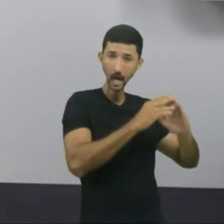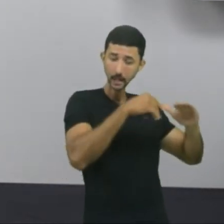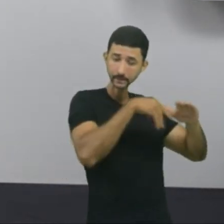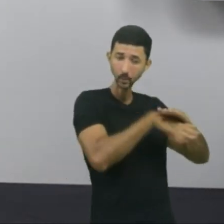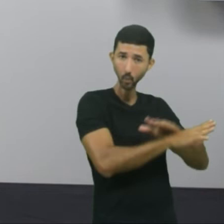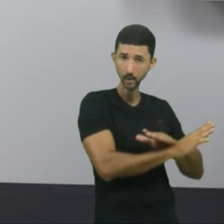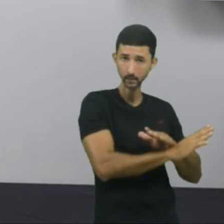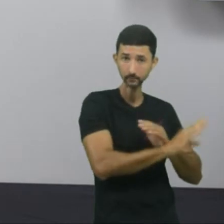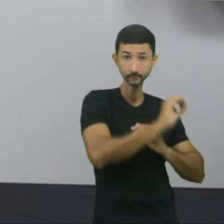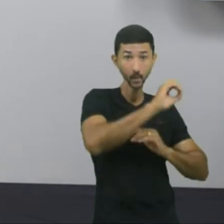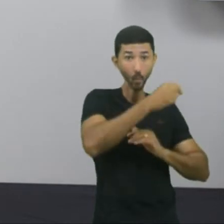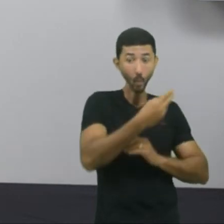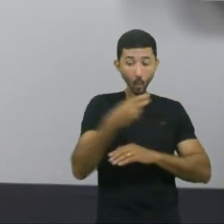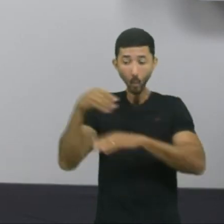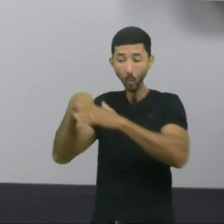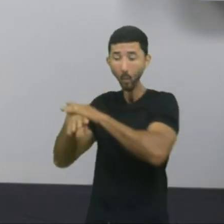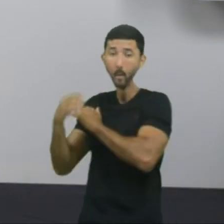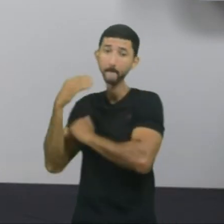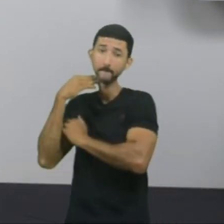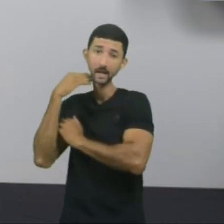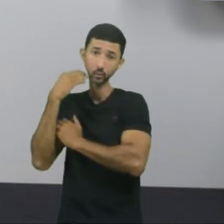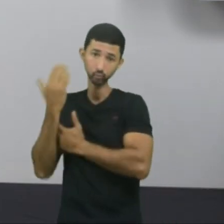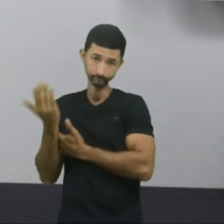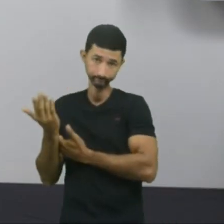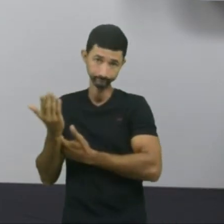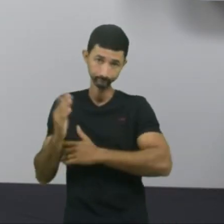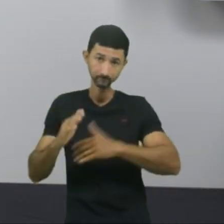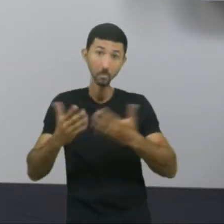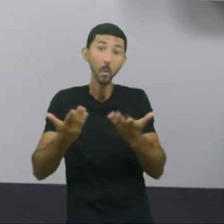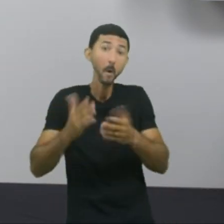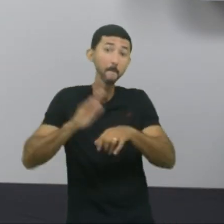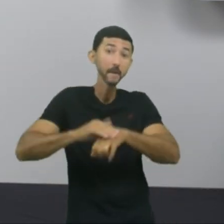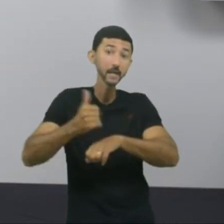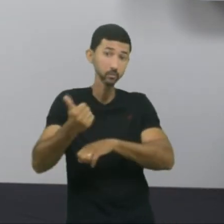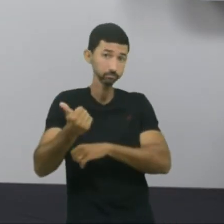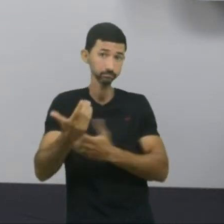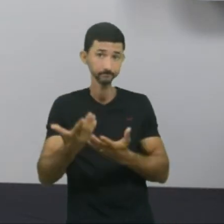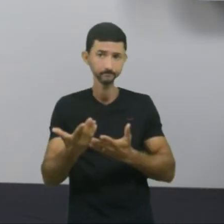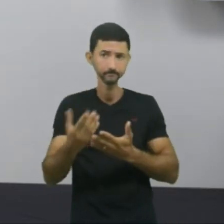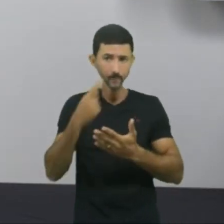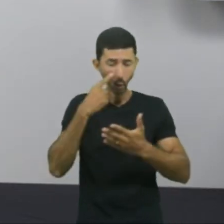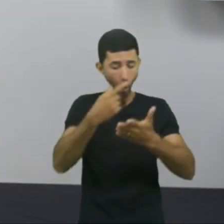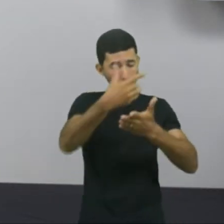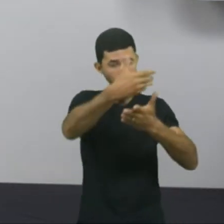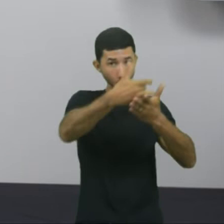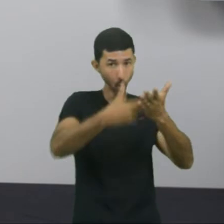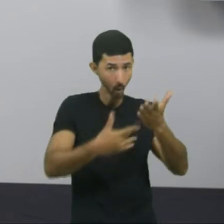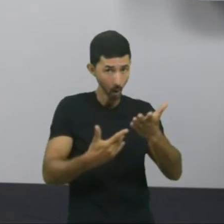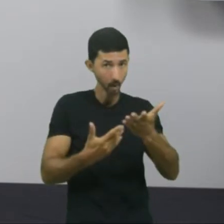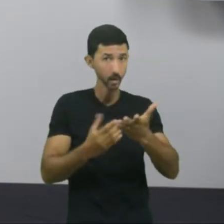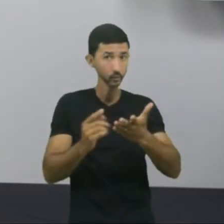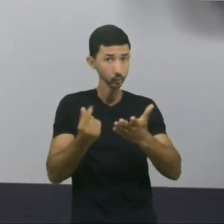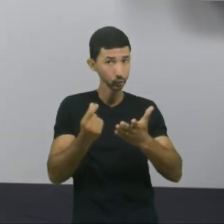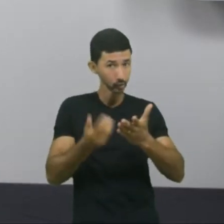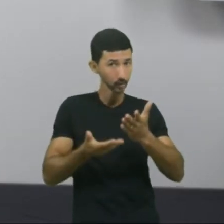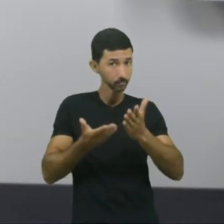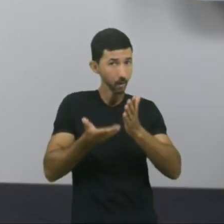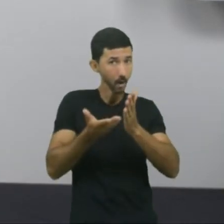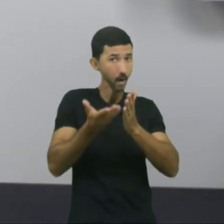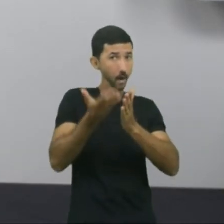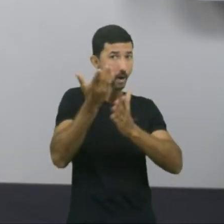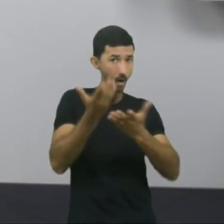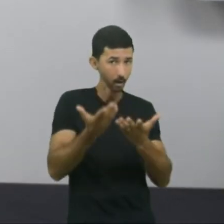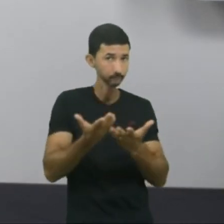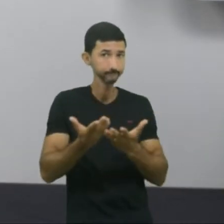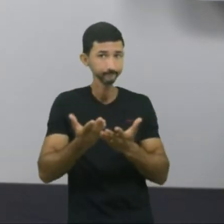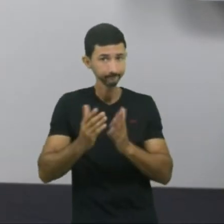ou na caderneta de poupança? Observando a lógica dos rendimentos e dos juros, mesmo que não seja